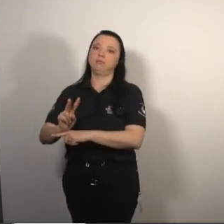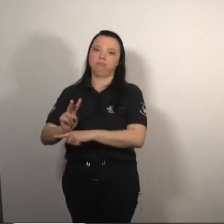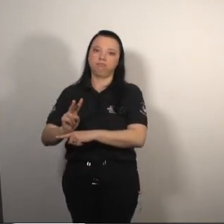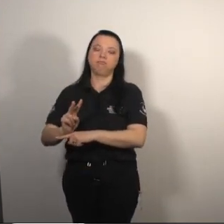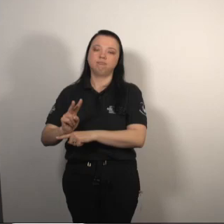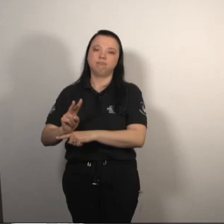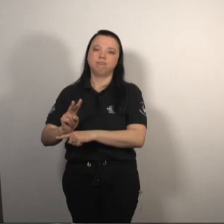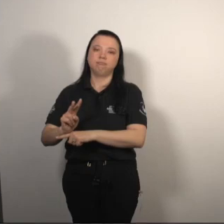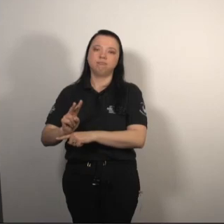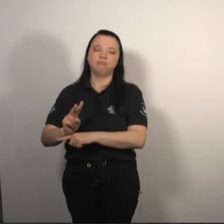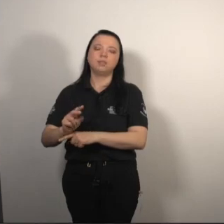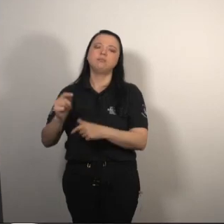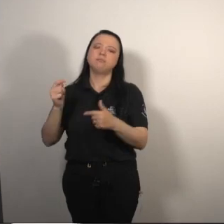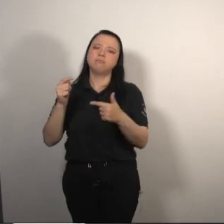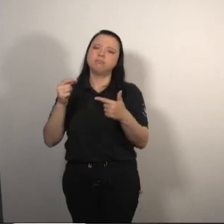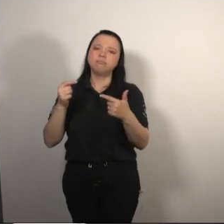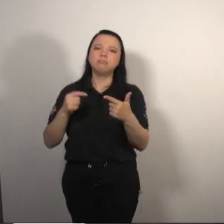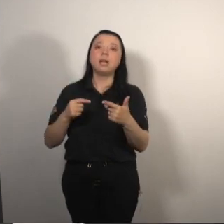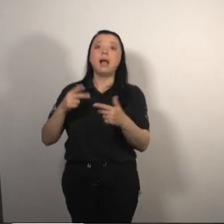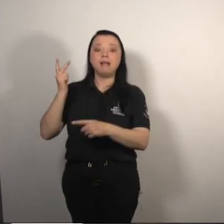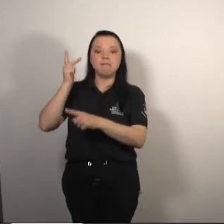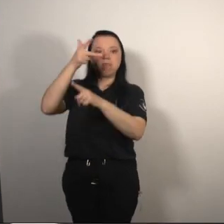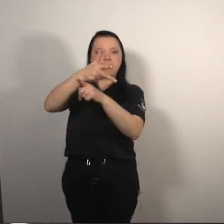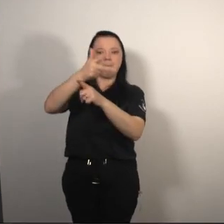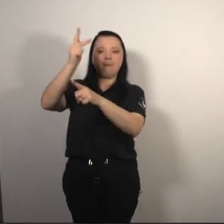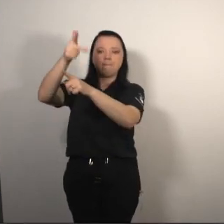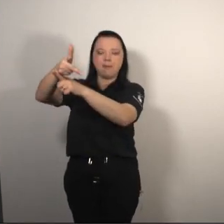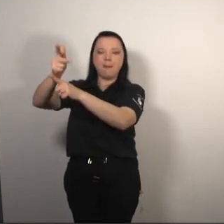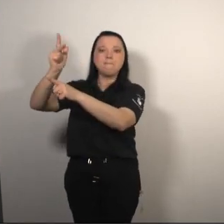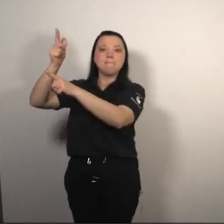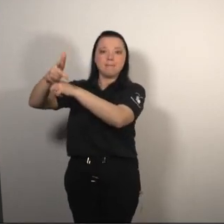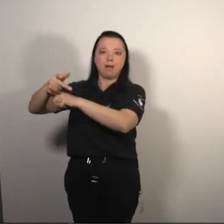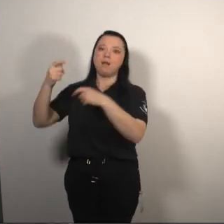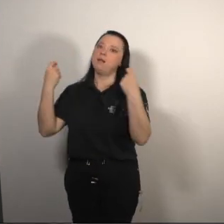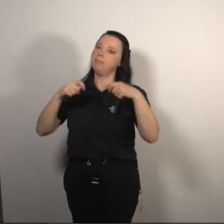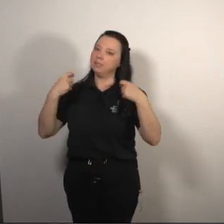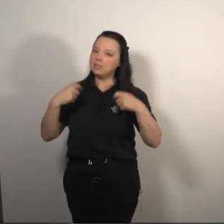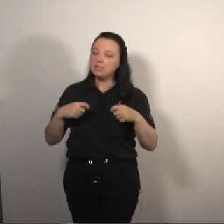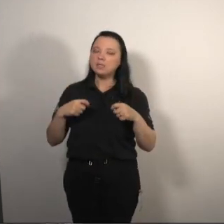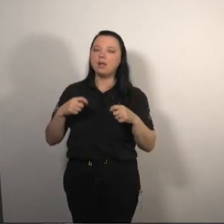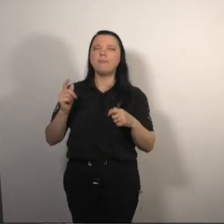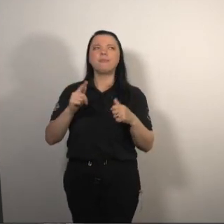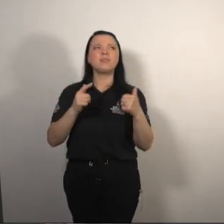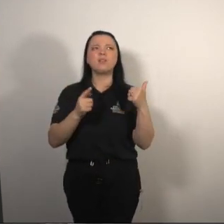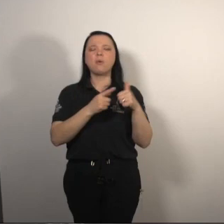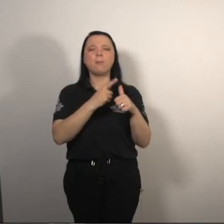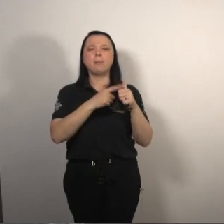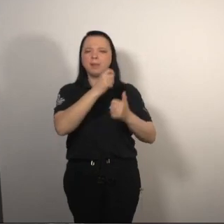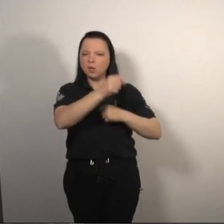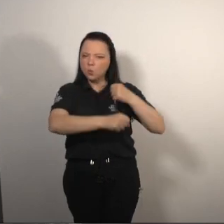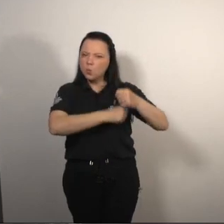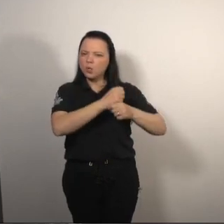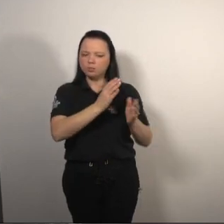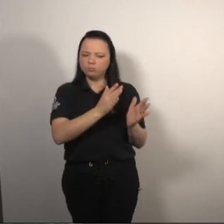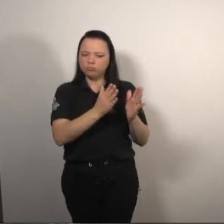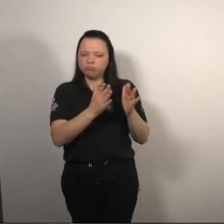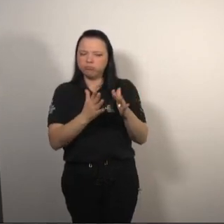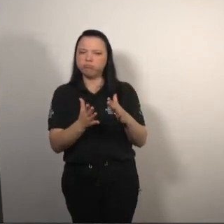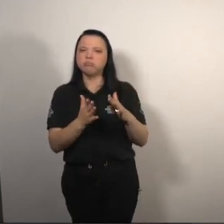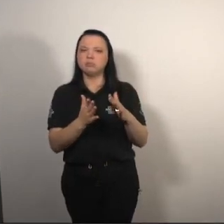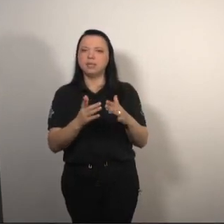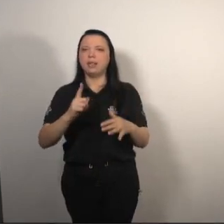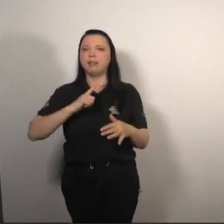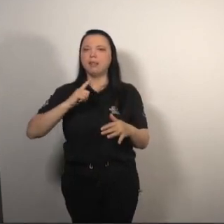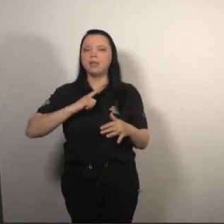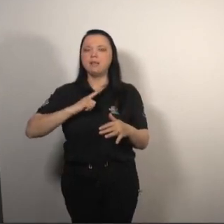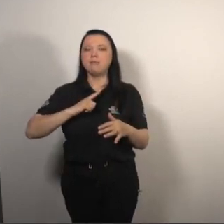colocar nesses pontos mais críticos câmeras para a gente detectar. A gente teve um caso no primeiro ano de gestão que a gente conseguiu detectar,